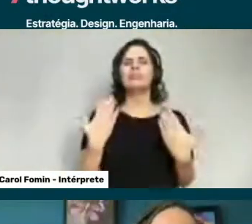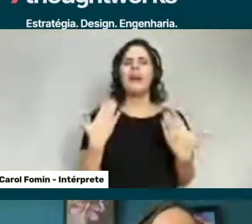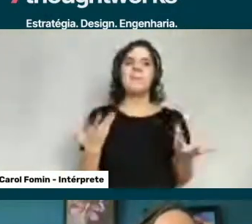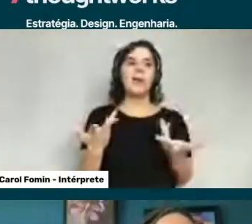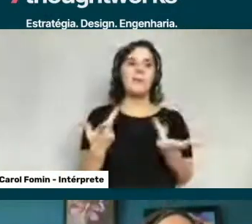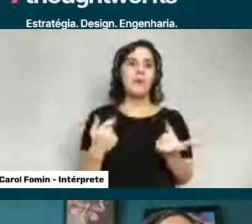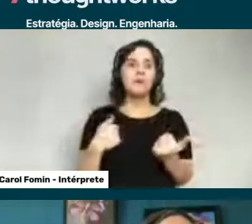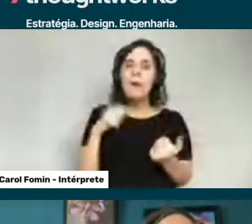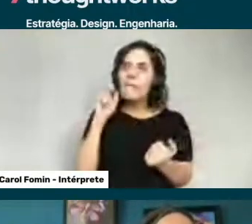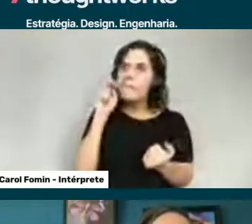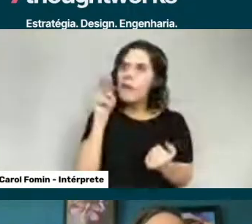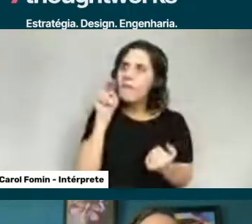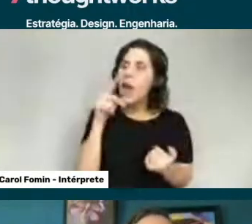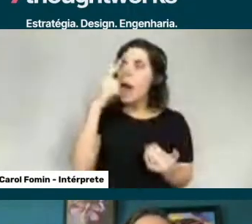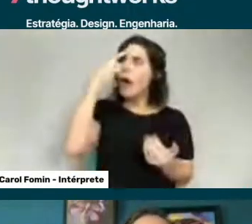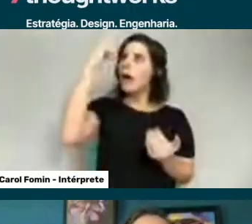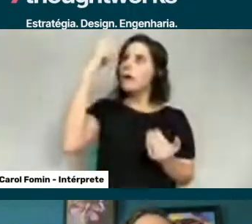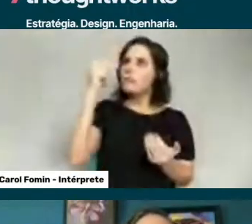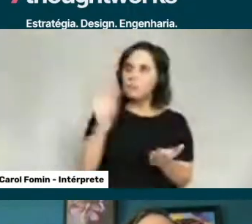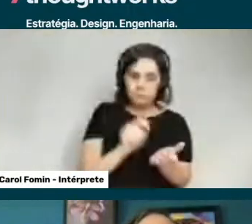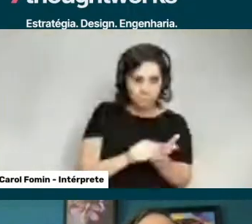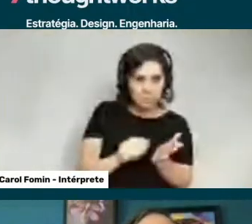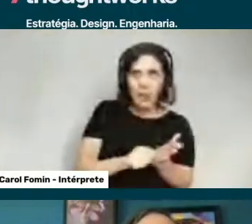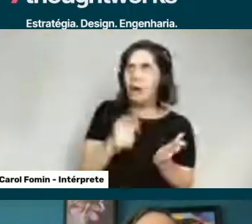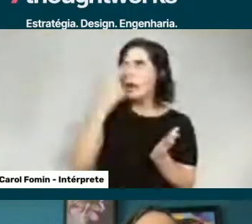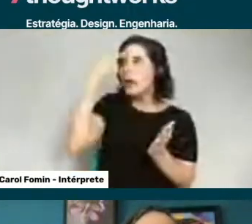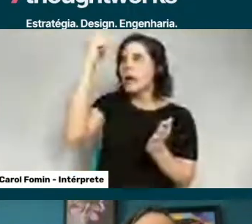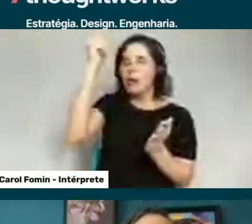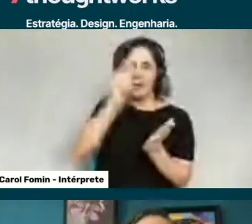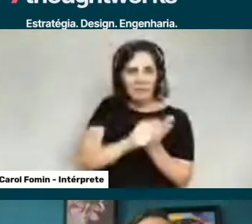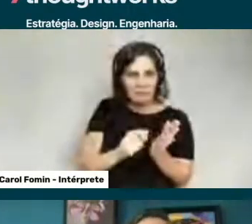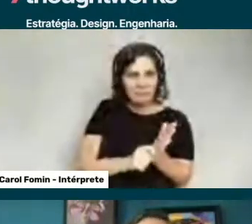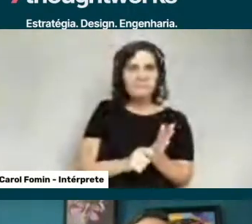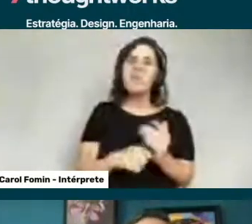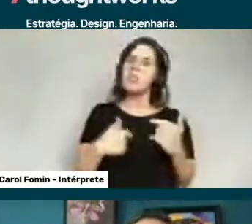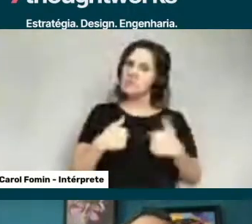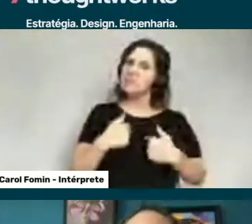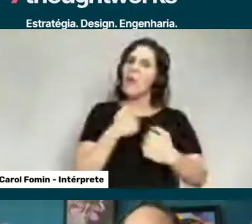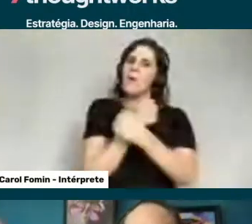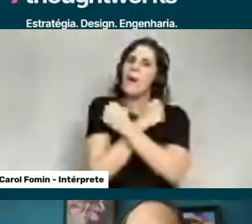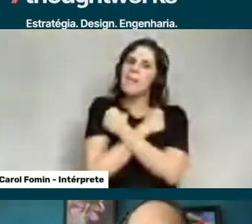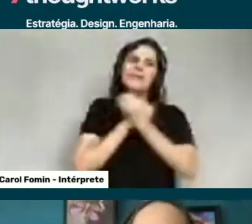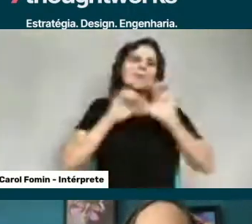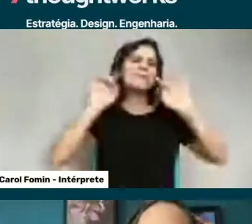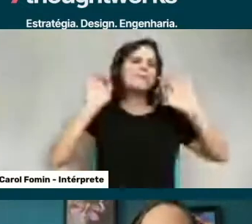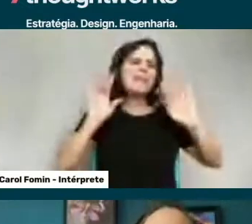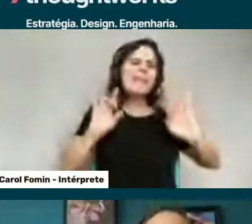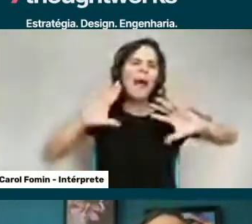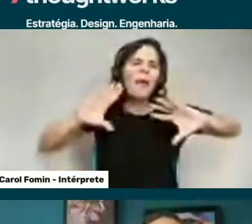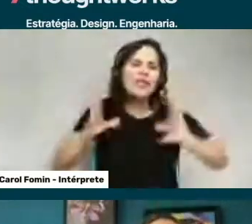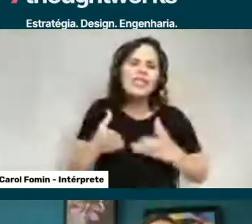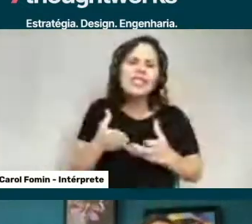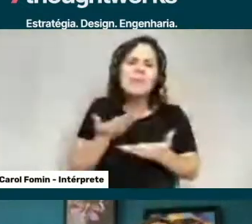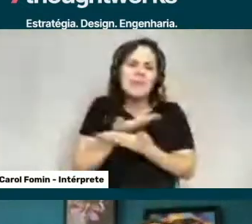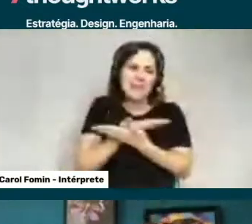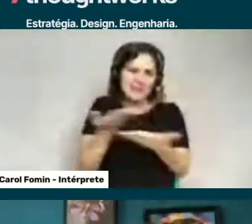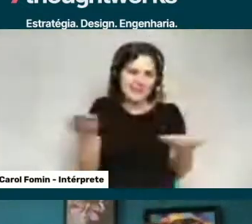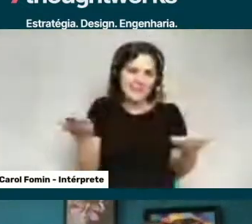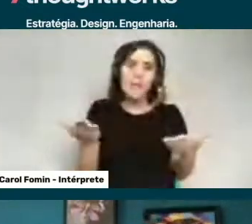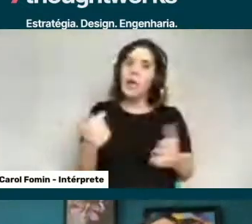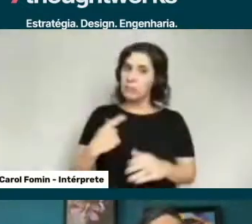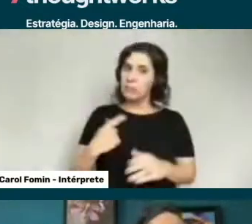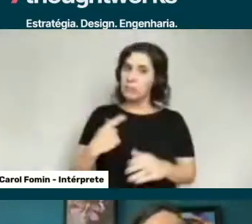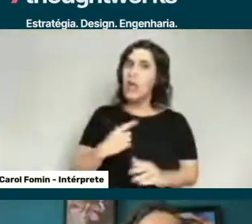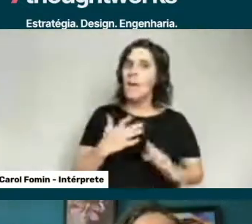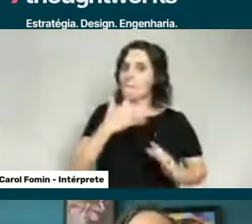coisas. E eu quero também deixar aqui um abraço muito especial para todo o time que não aparece aqui, mas tem um